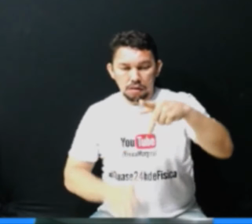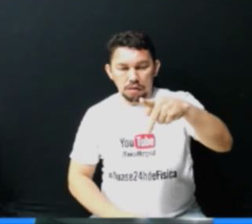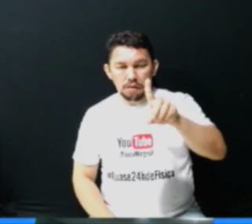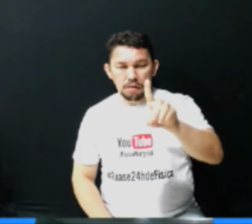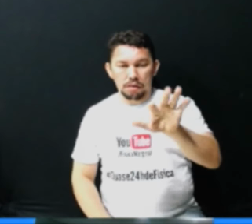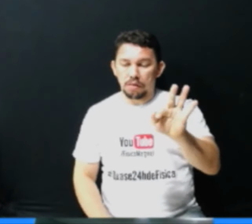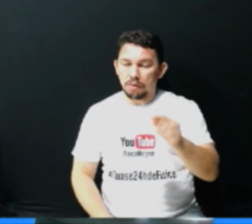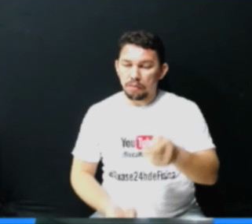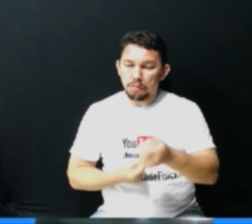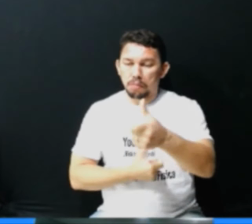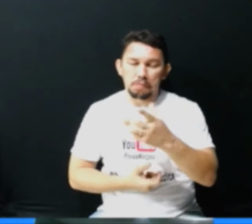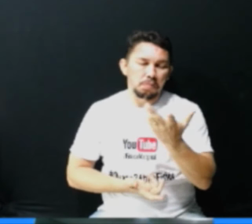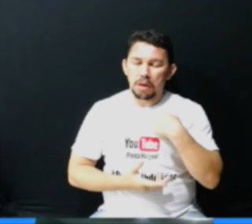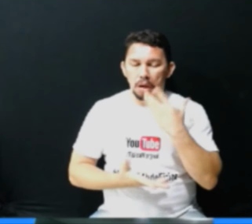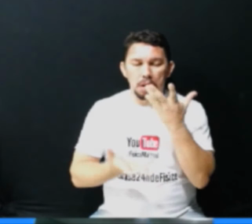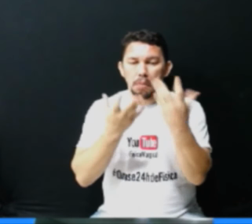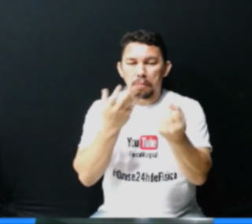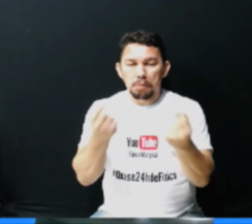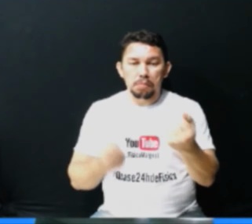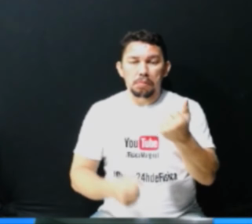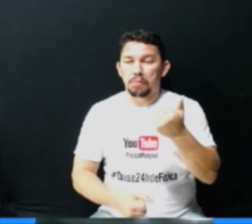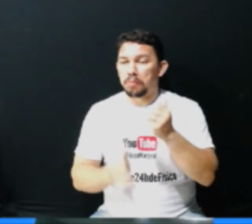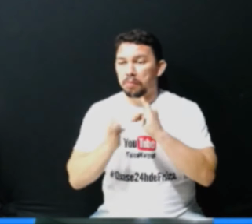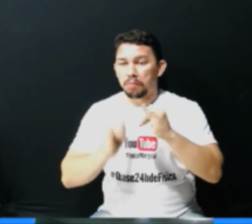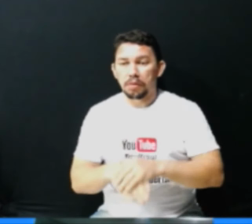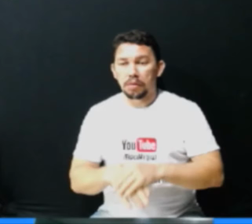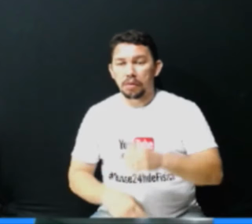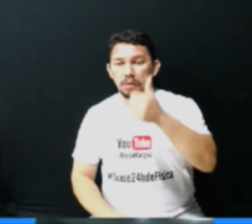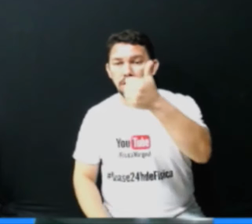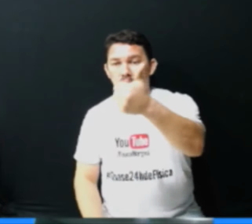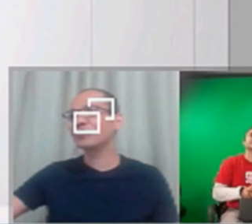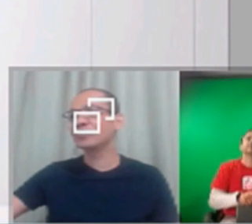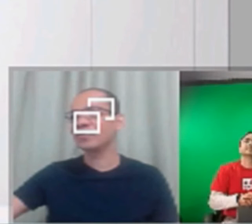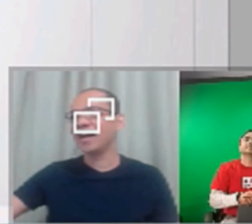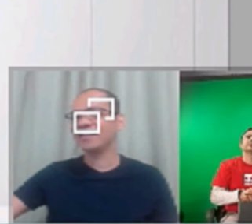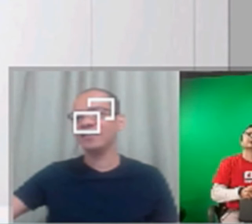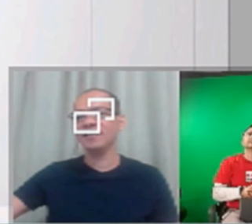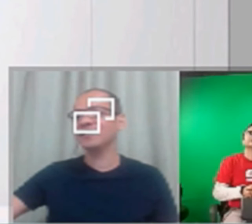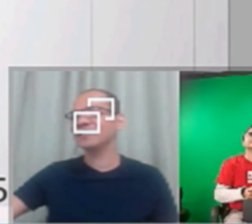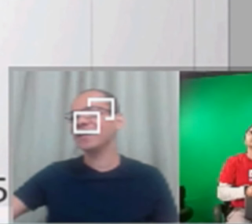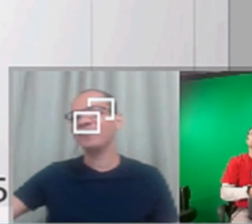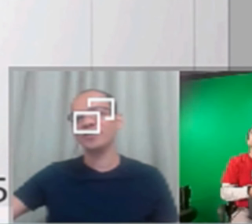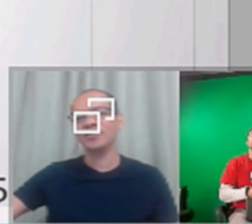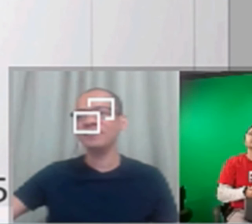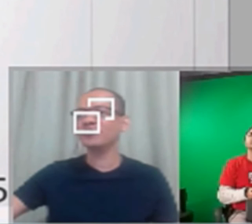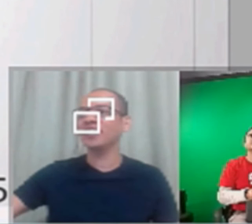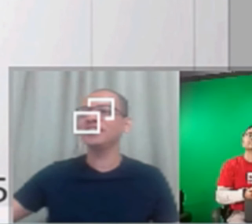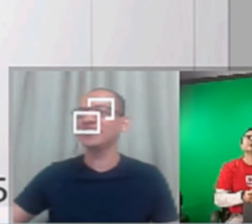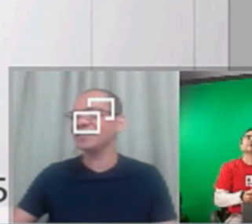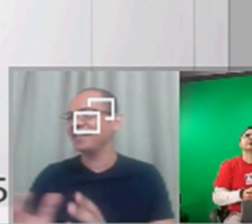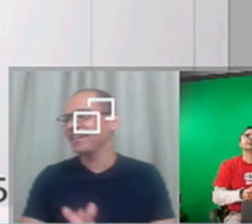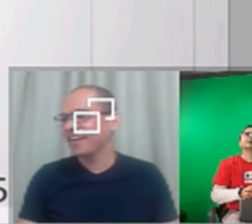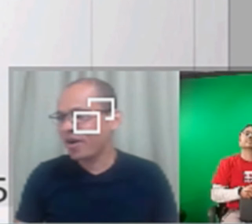baixar na internet. Tem 156 questões de física separadas por assunto. Aqui, nesse gráfico, a gente